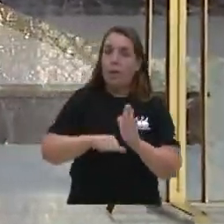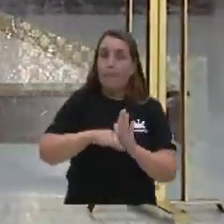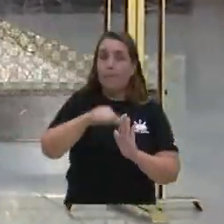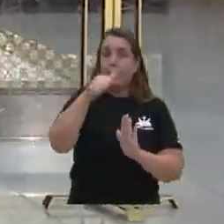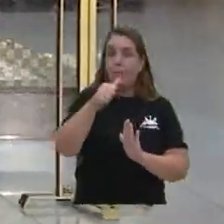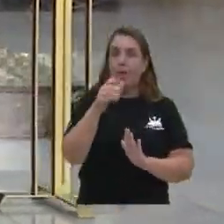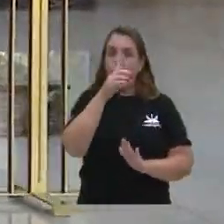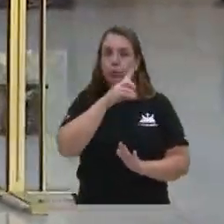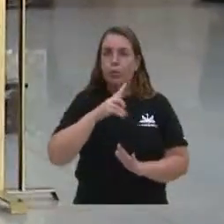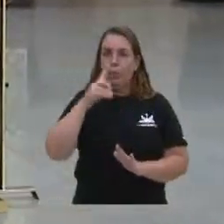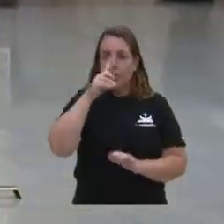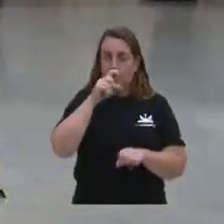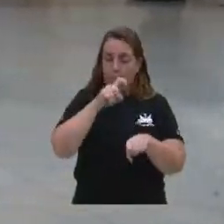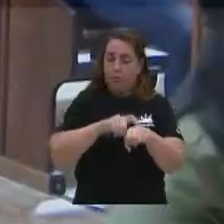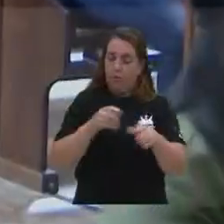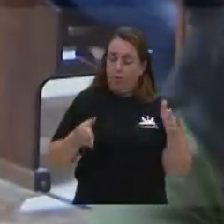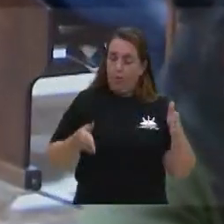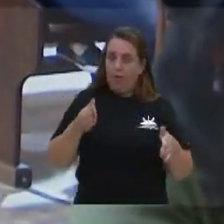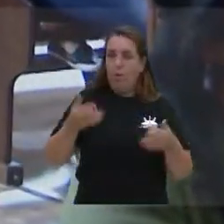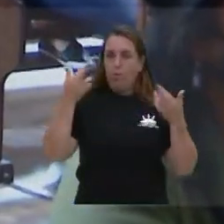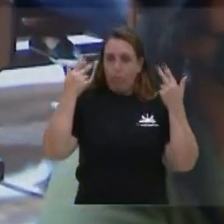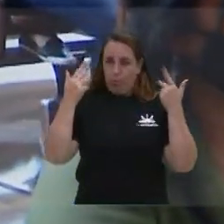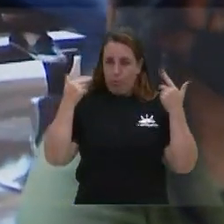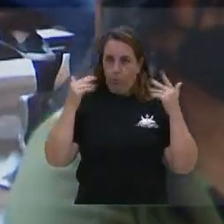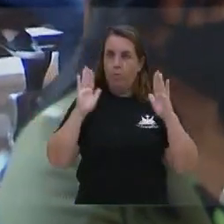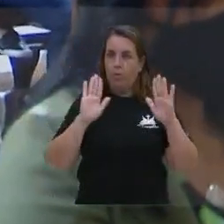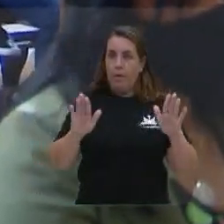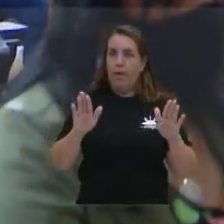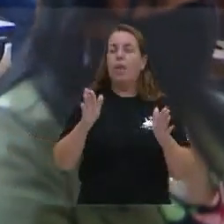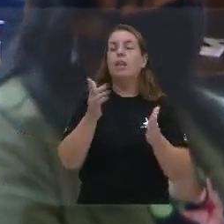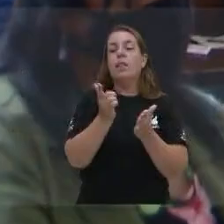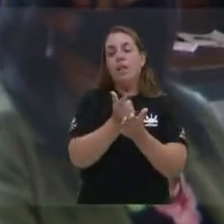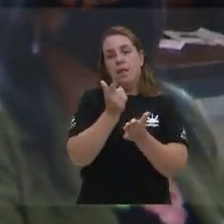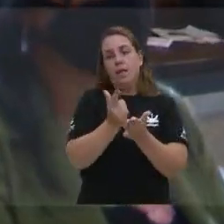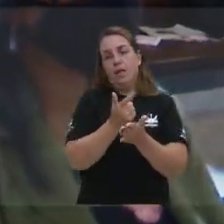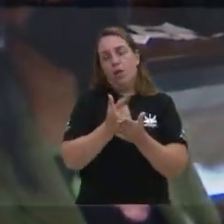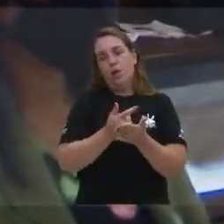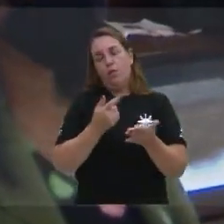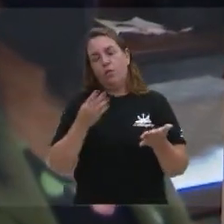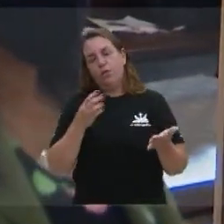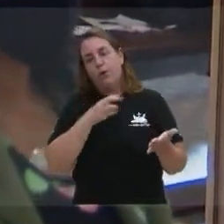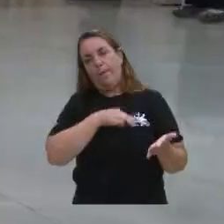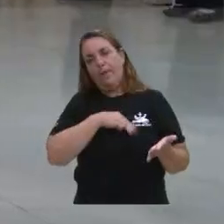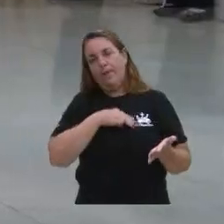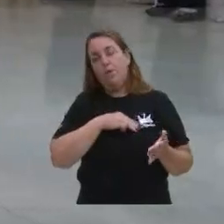domingos do tempo comum, apesar de ser o livro de Mateus, é sempre João.